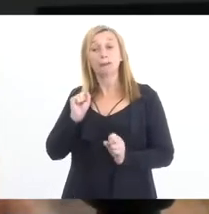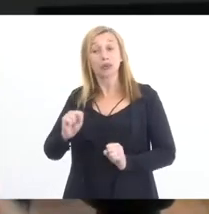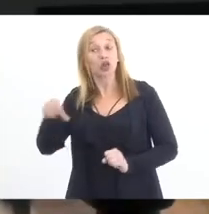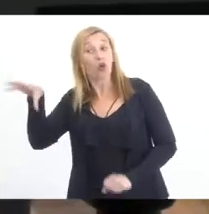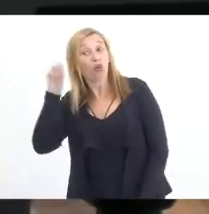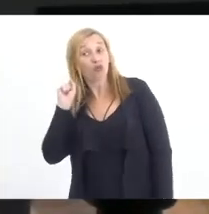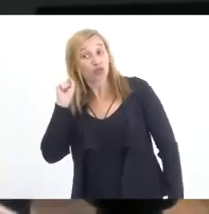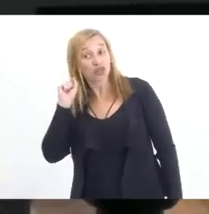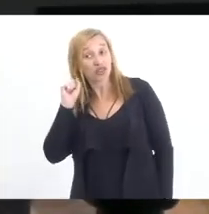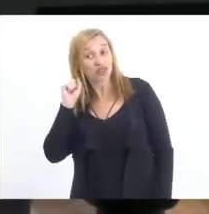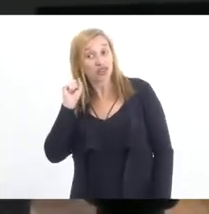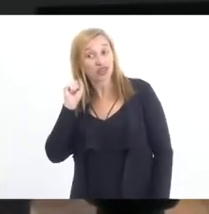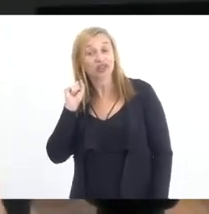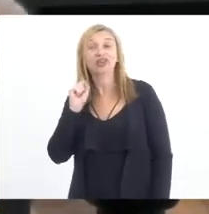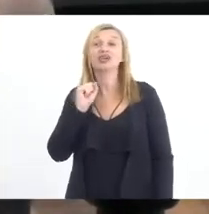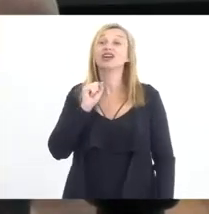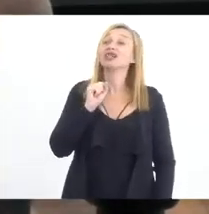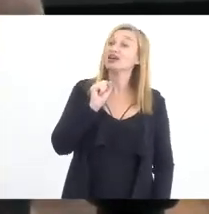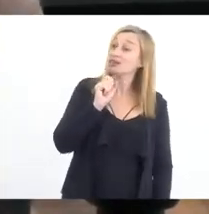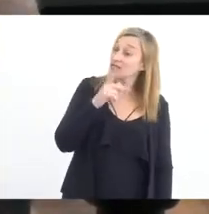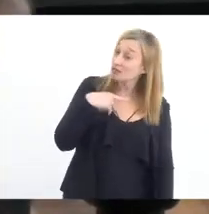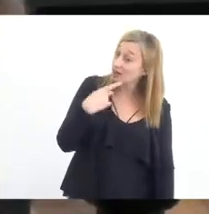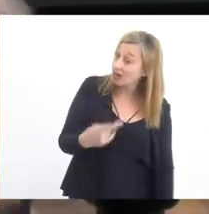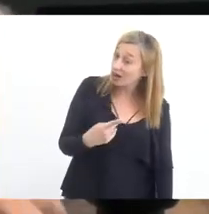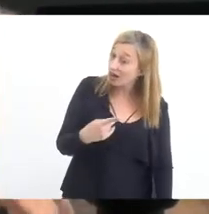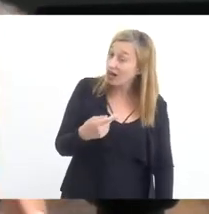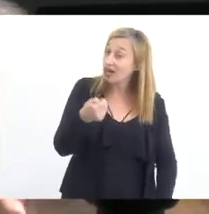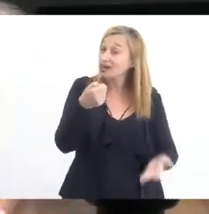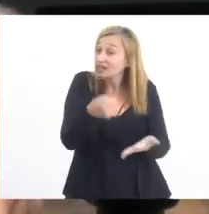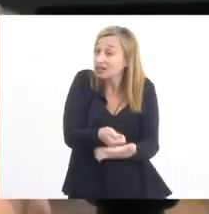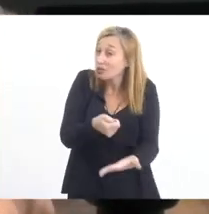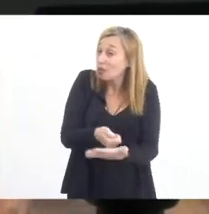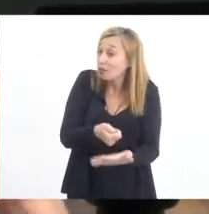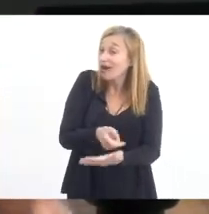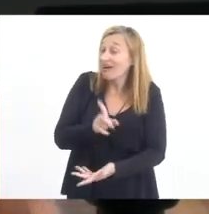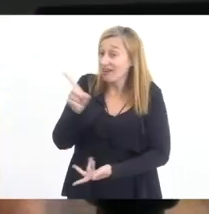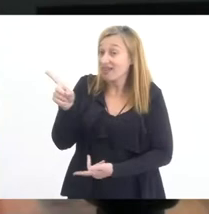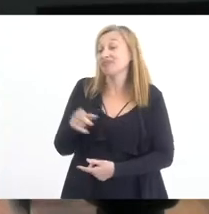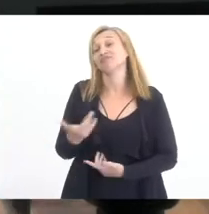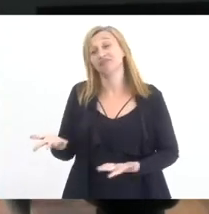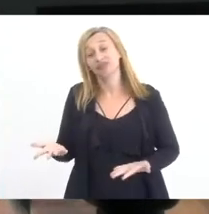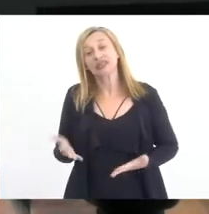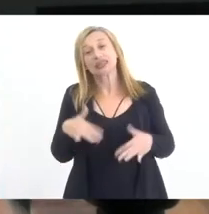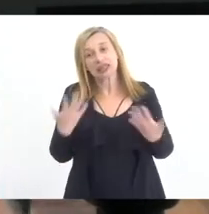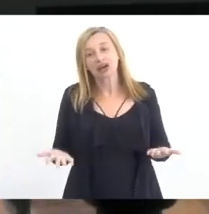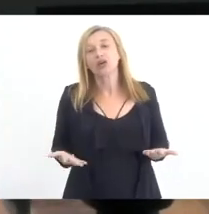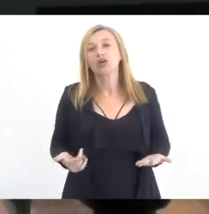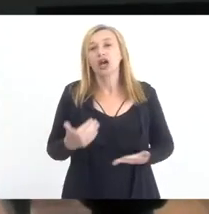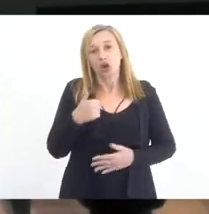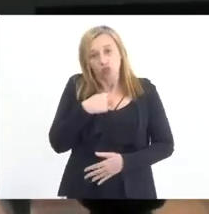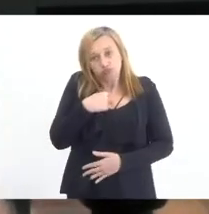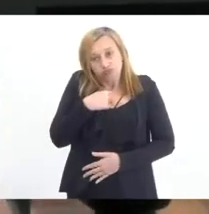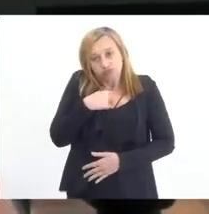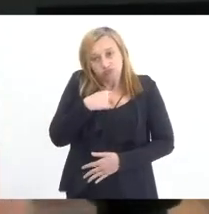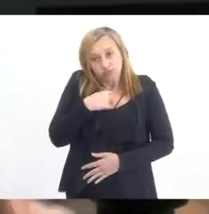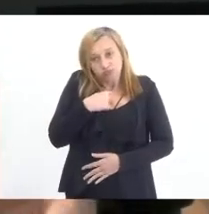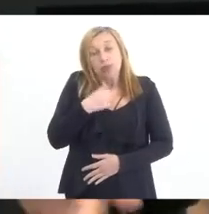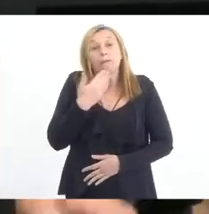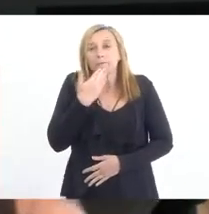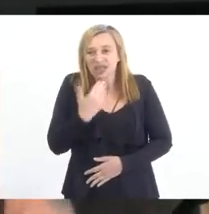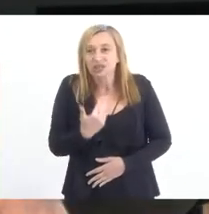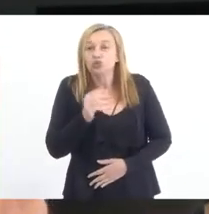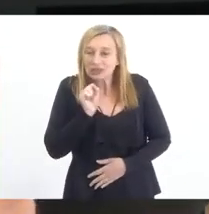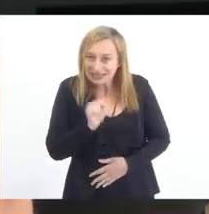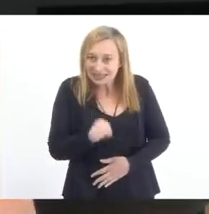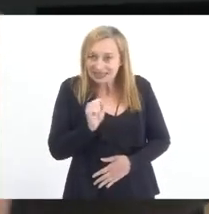ouvir, para poder ser questionado, para poder ser cobrado. Então, eu peço,